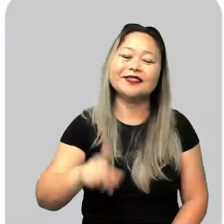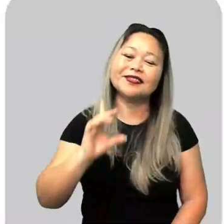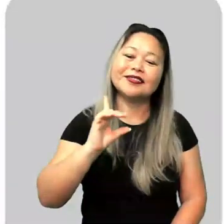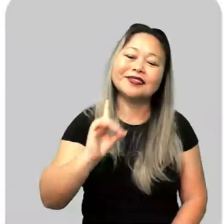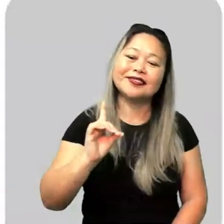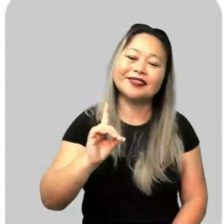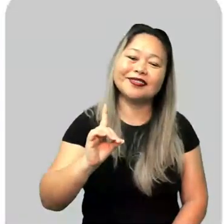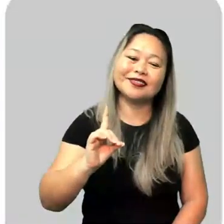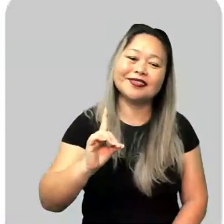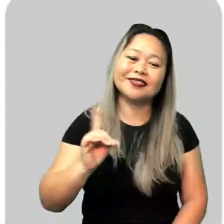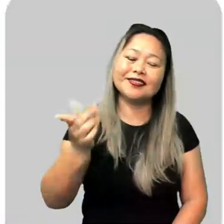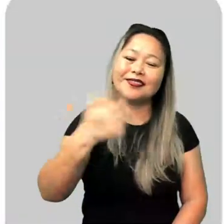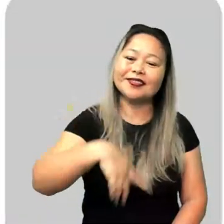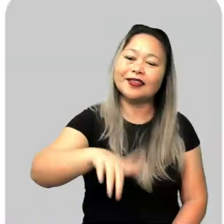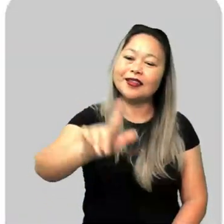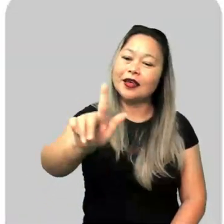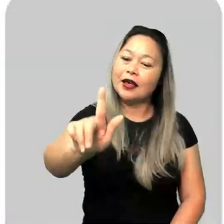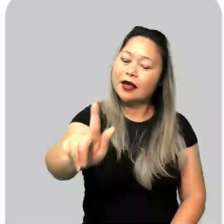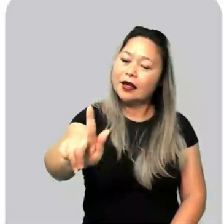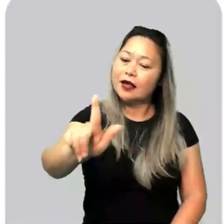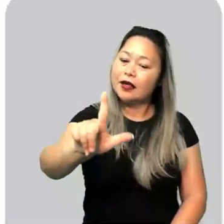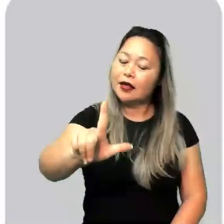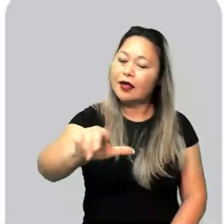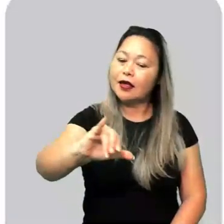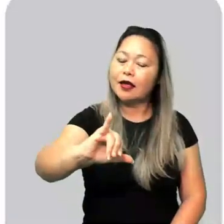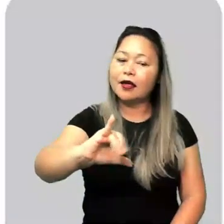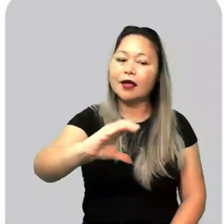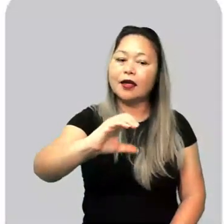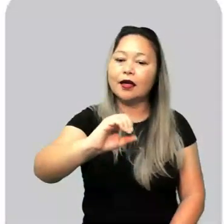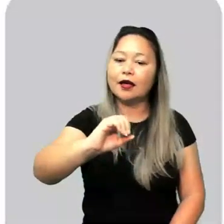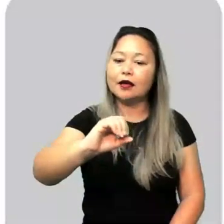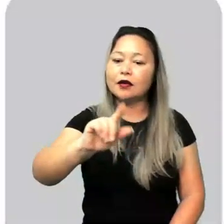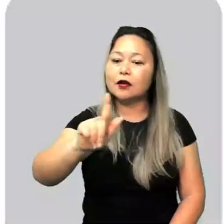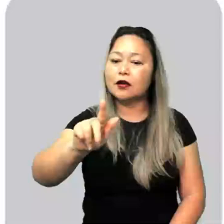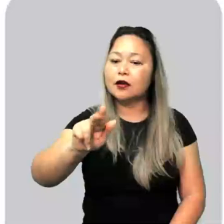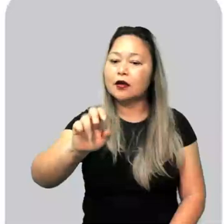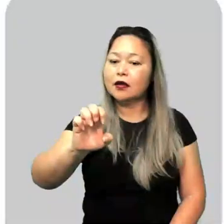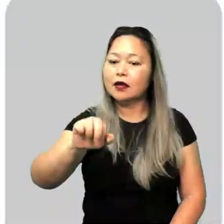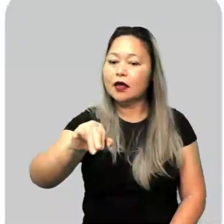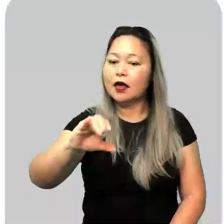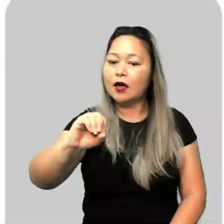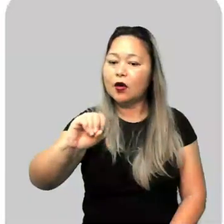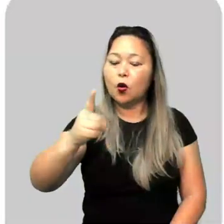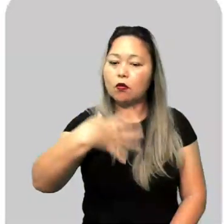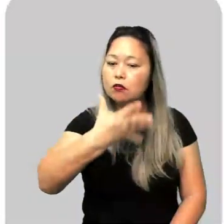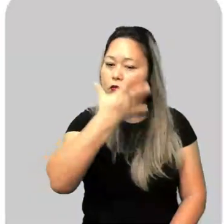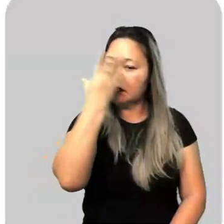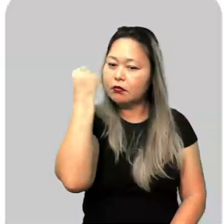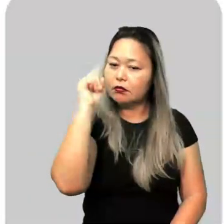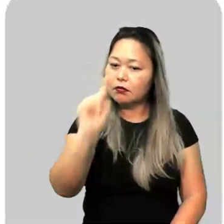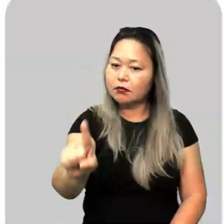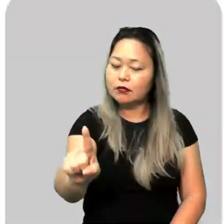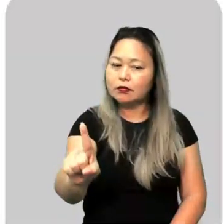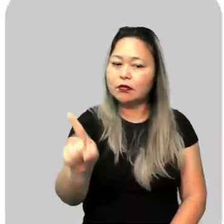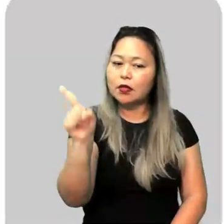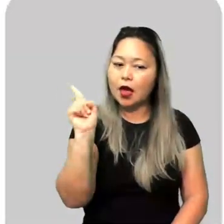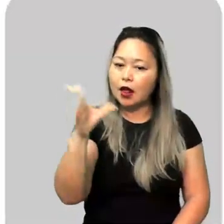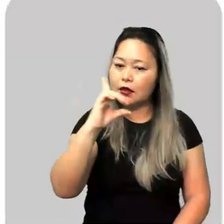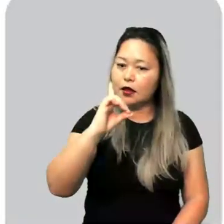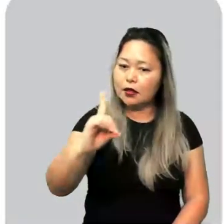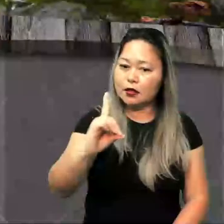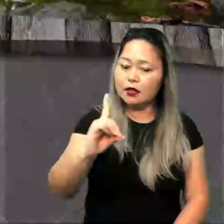Vamos lá. Glicogênio, né, galera? Essa é a nossa questão, tá bom? Então, não vai esquecer mais. Você